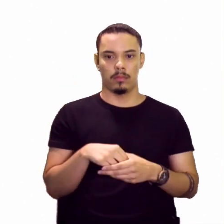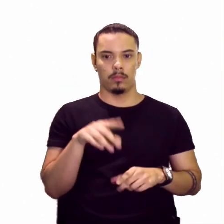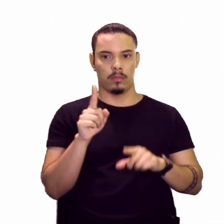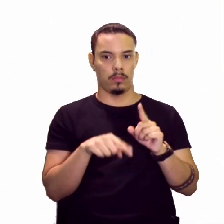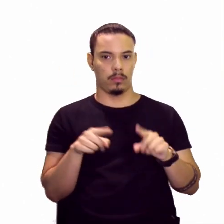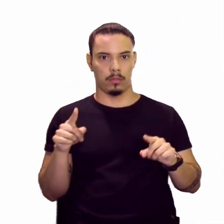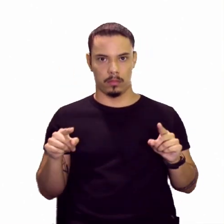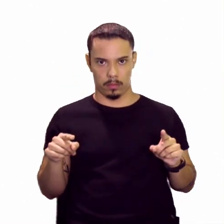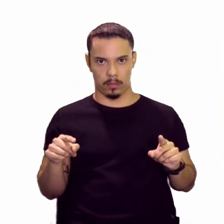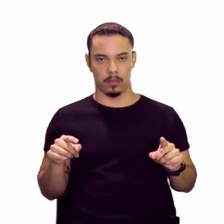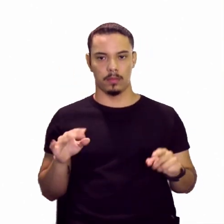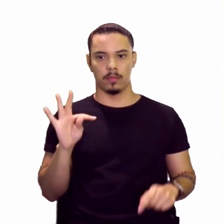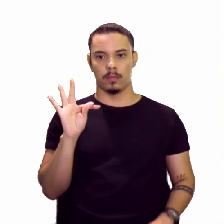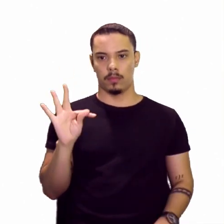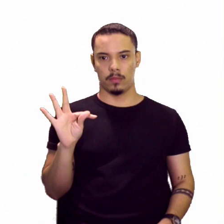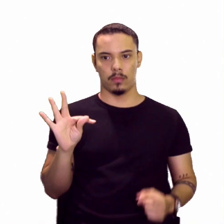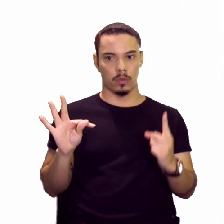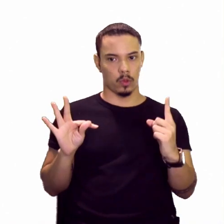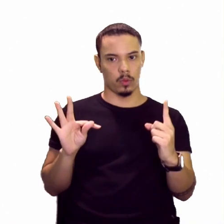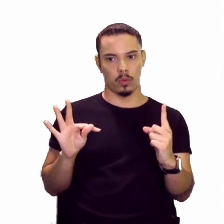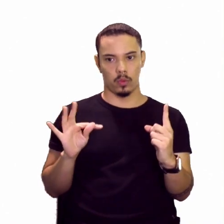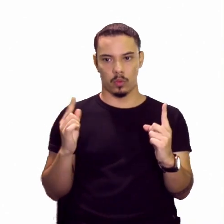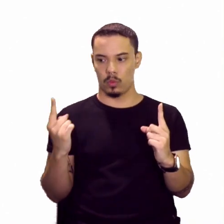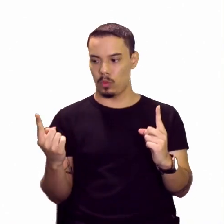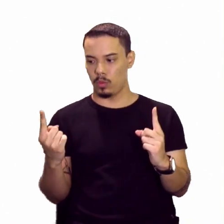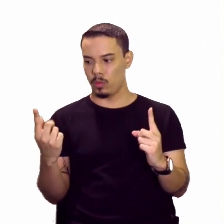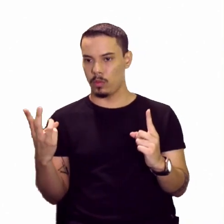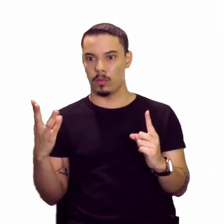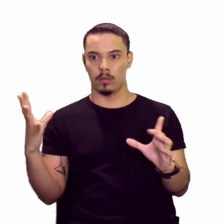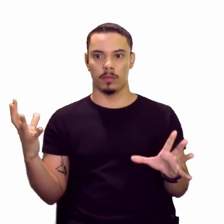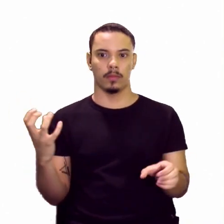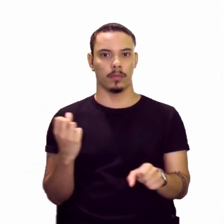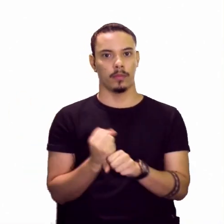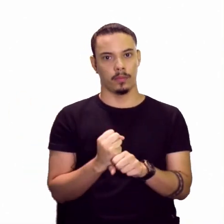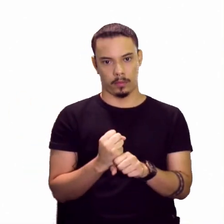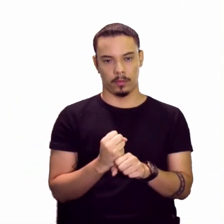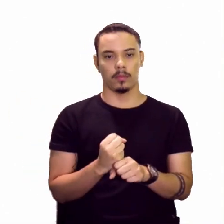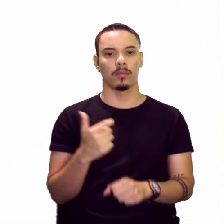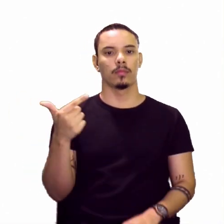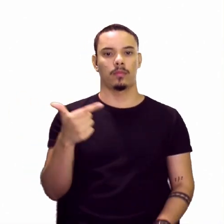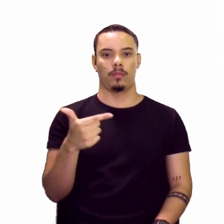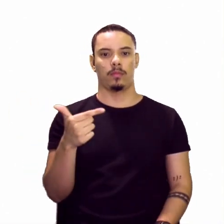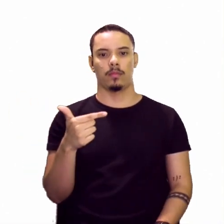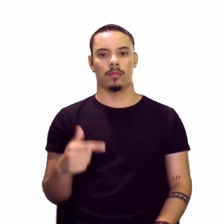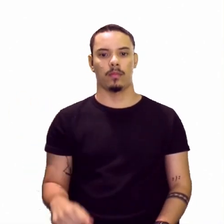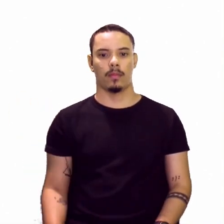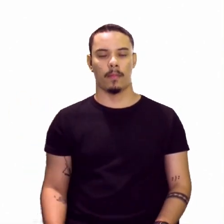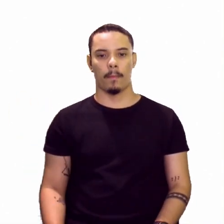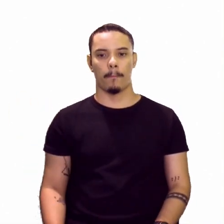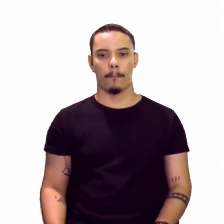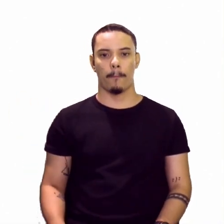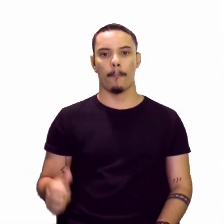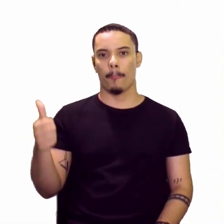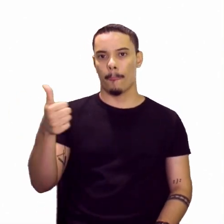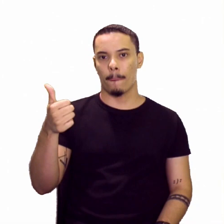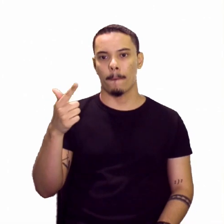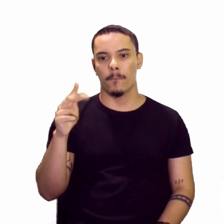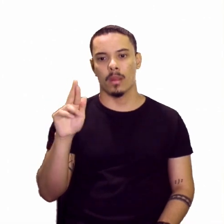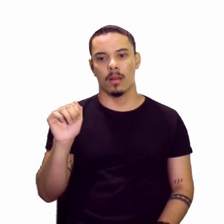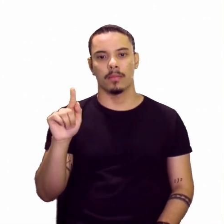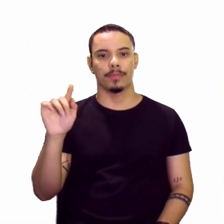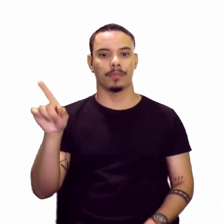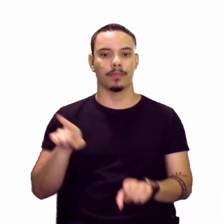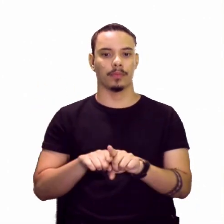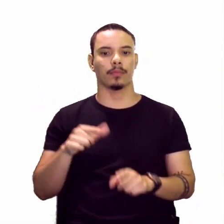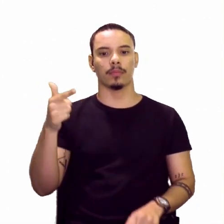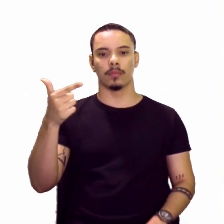T, a nossa variável aqui tem 1 e aqui tem 2. Logo, segundo grau para cá e primeiro grau para cá. E